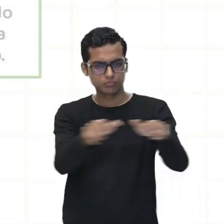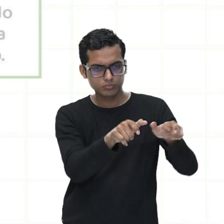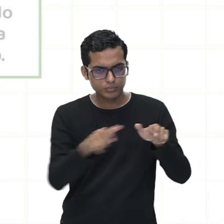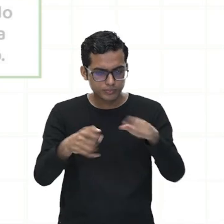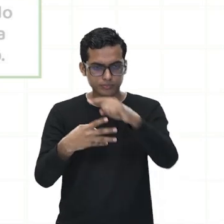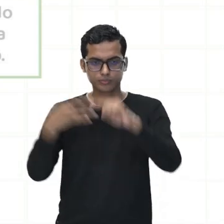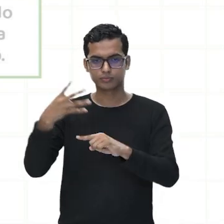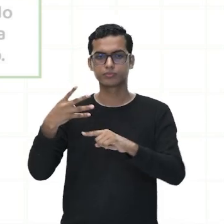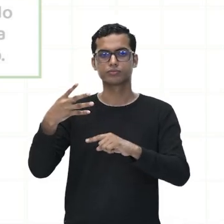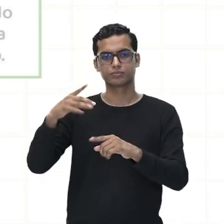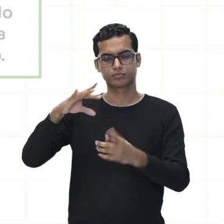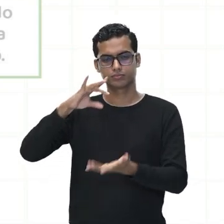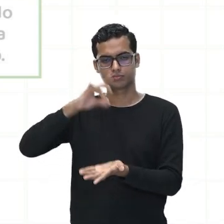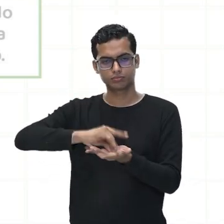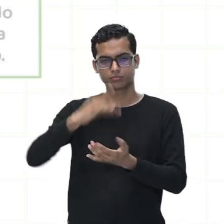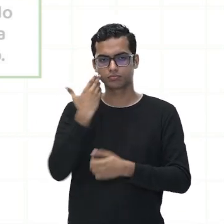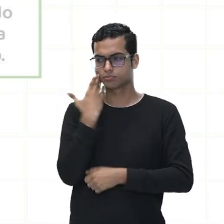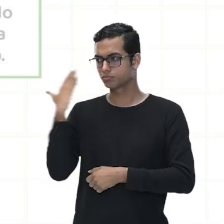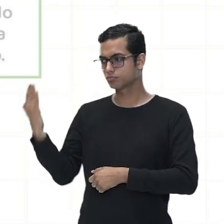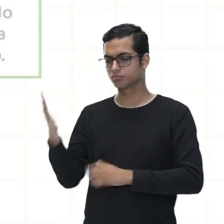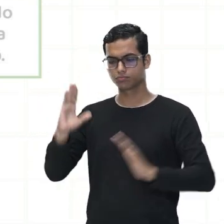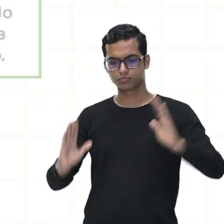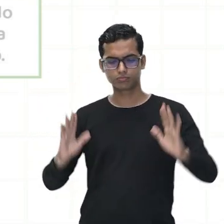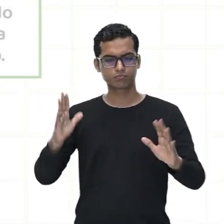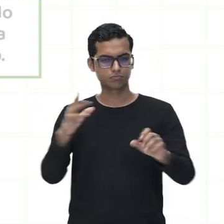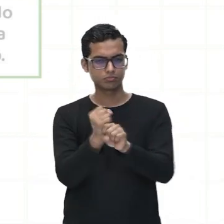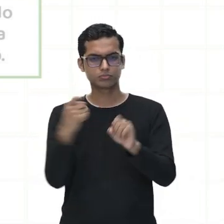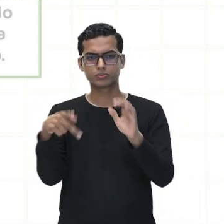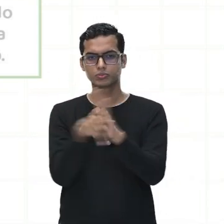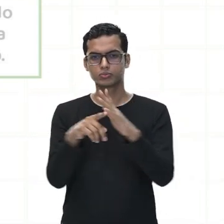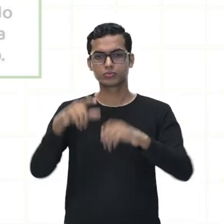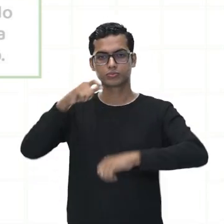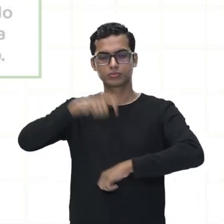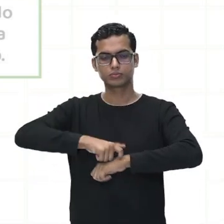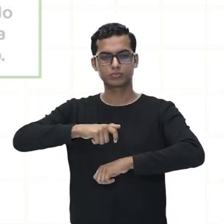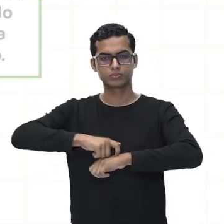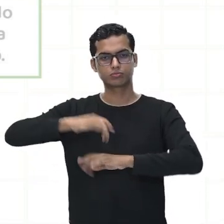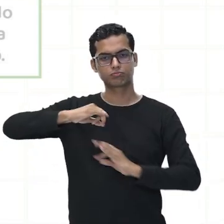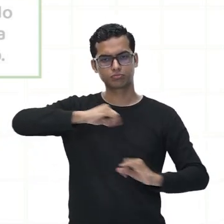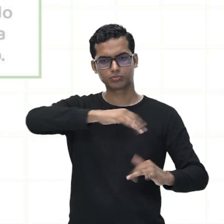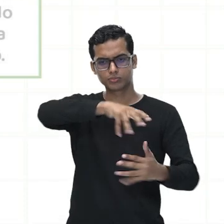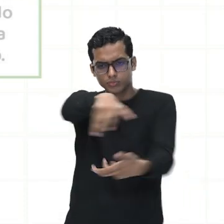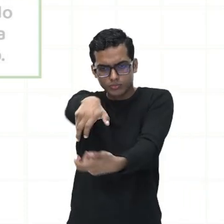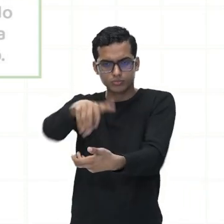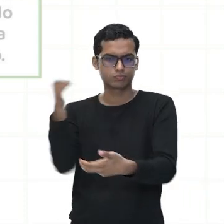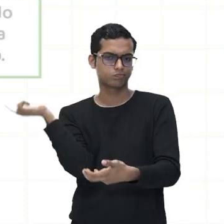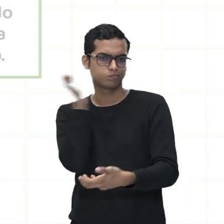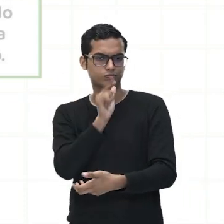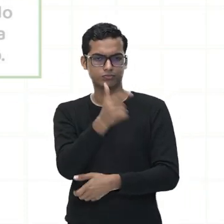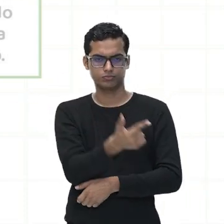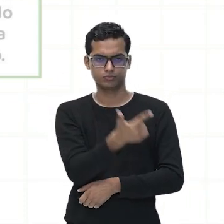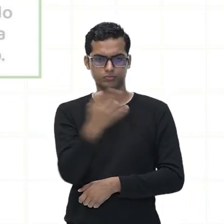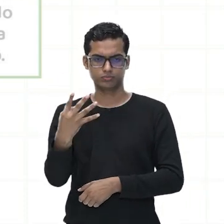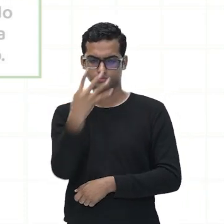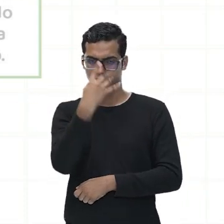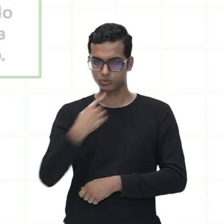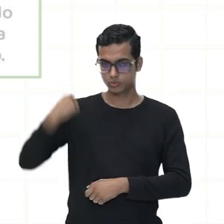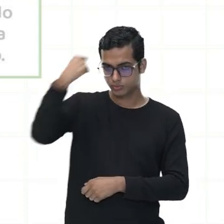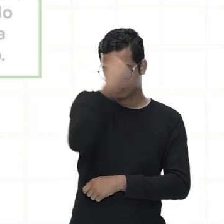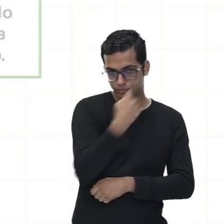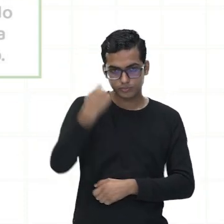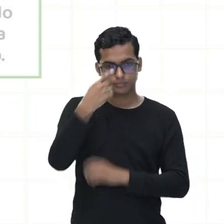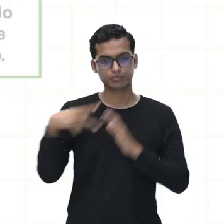período aproximado que a Terra leva para realizar o seu movimento. Então, esse